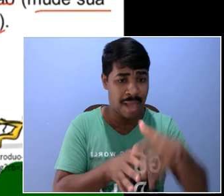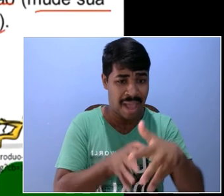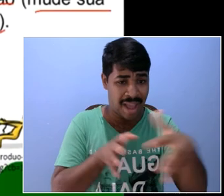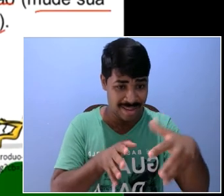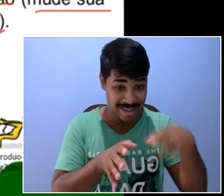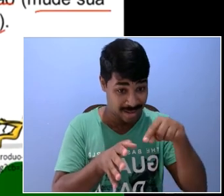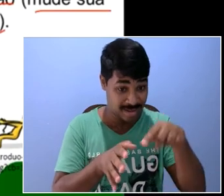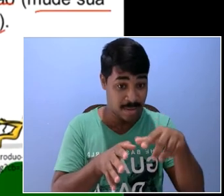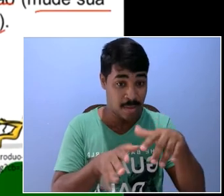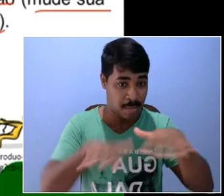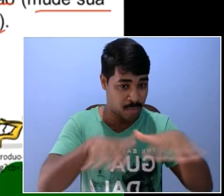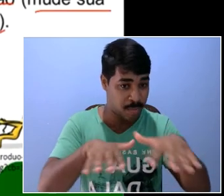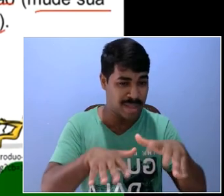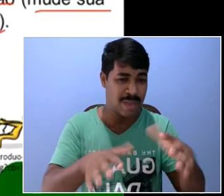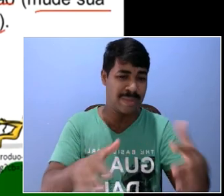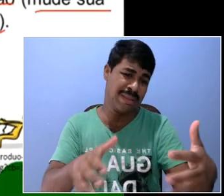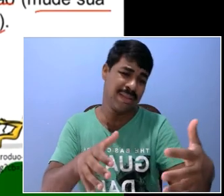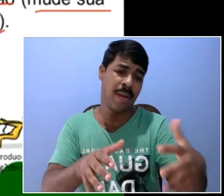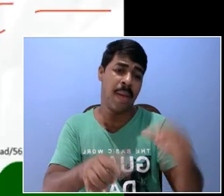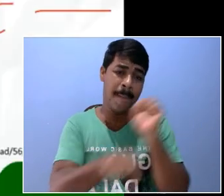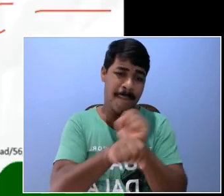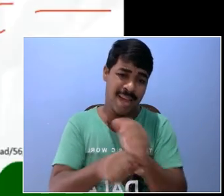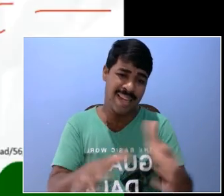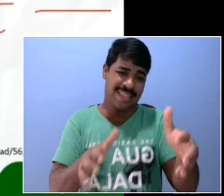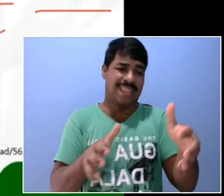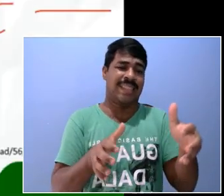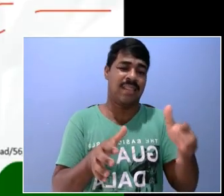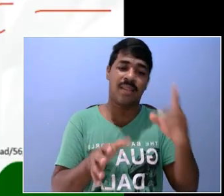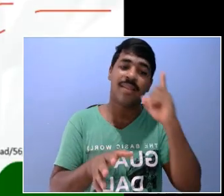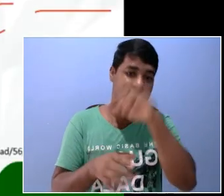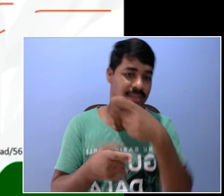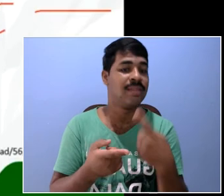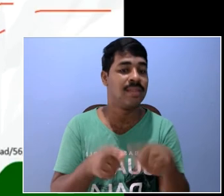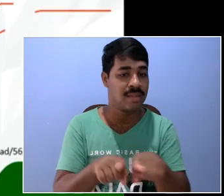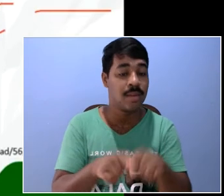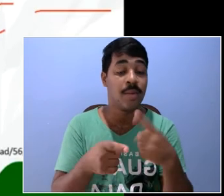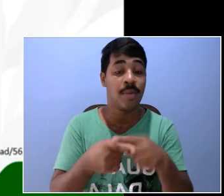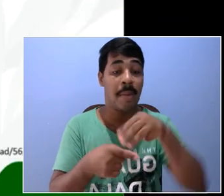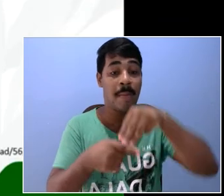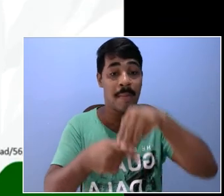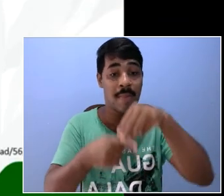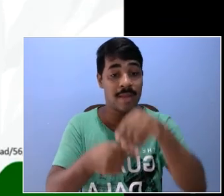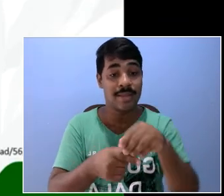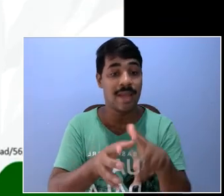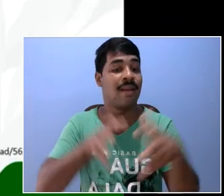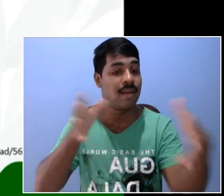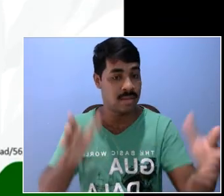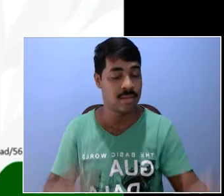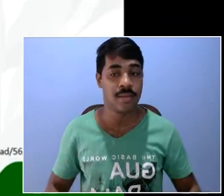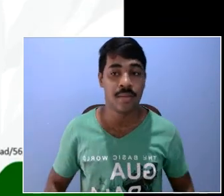venha acontecer. Beleza, pessoal? Vamos lá, então. Bem, segunda lei. Então, a primeira